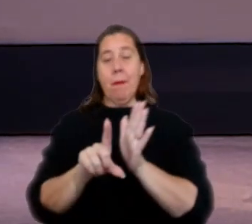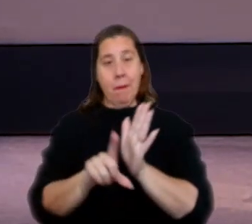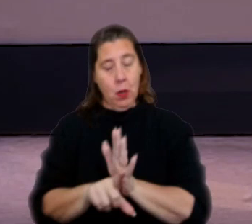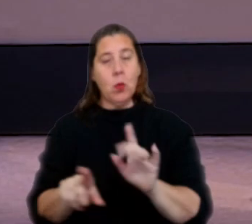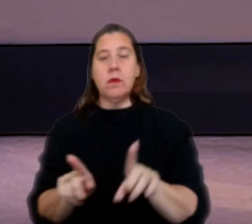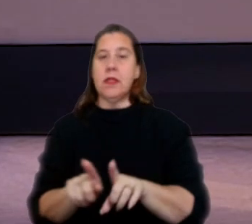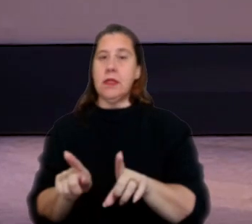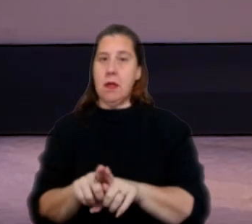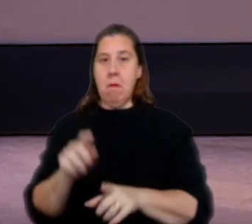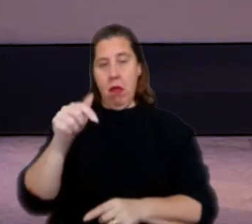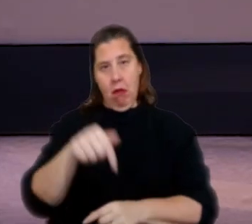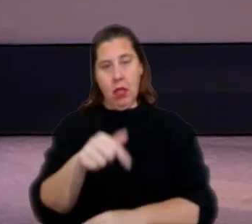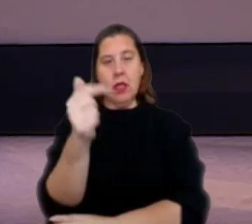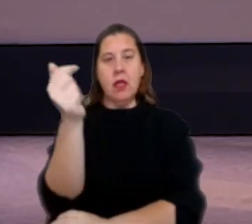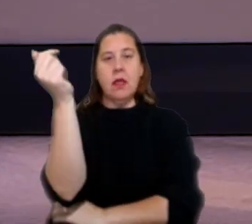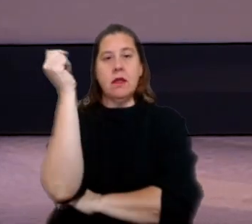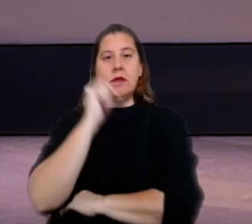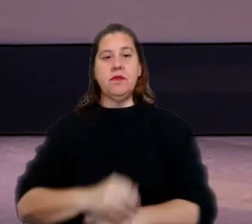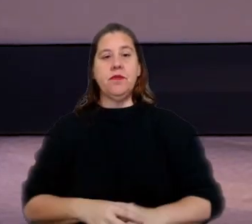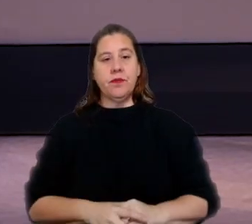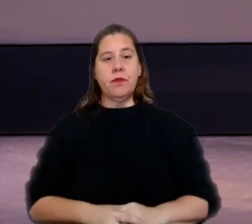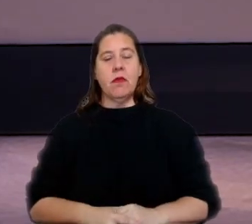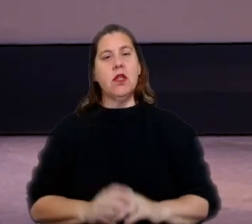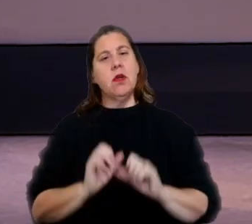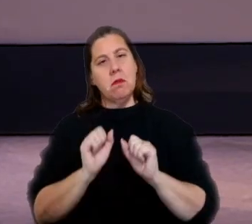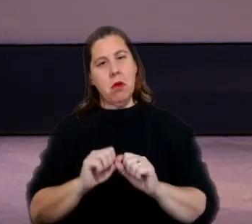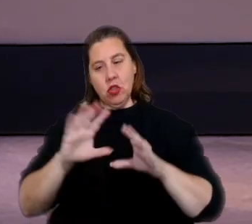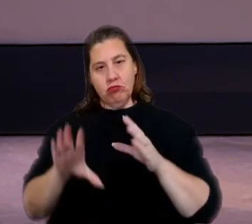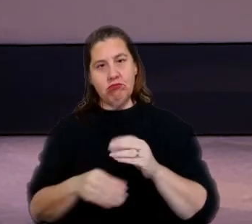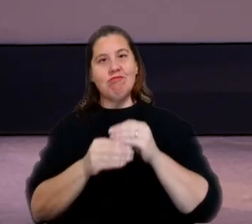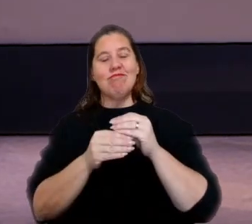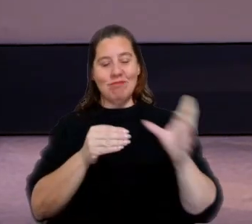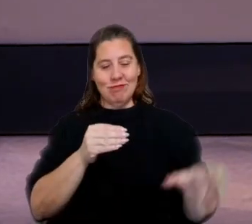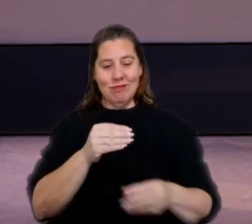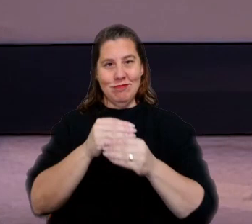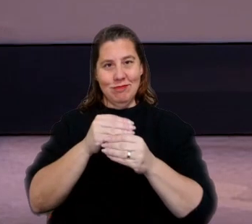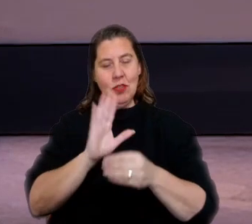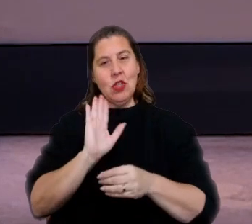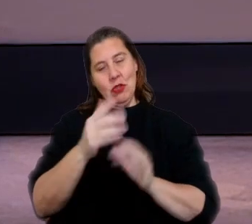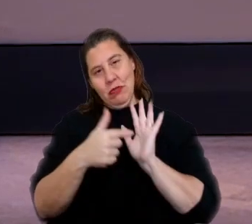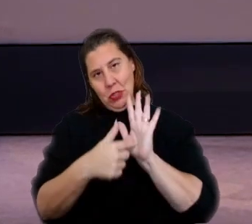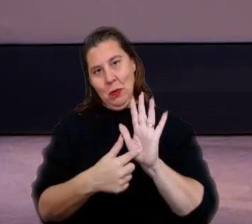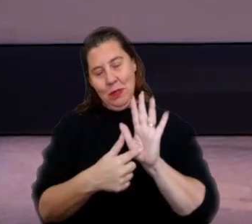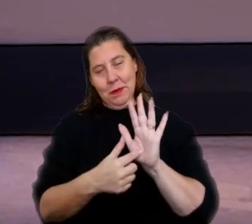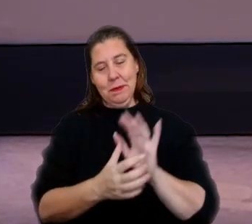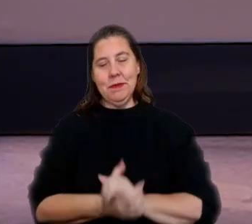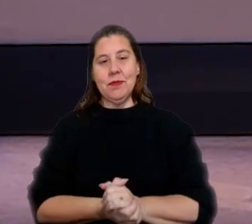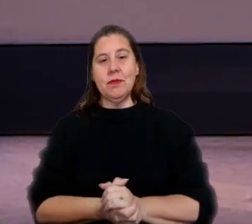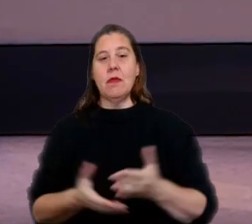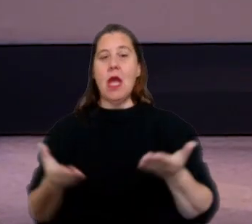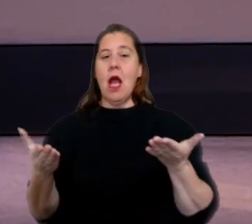as perguntas das pessoas aqui a gente pode ir complementando o que você já